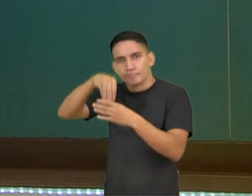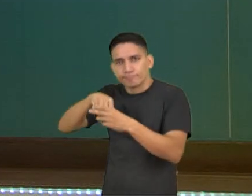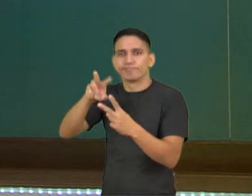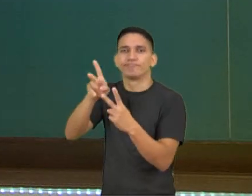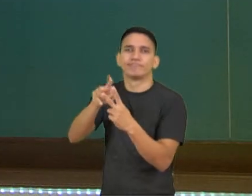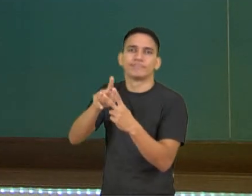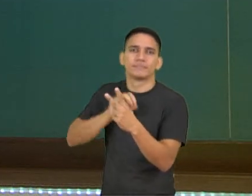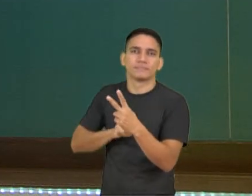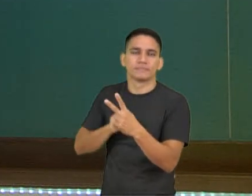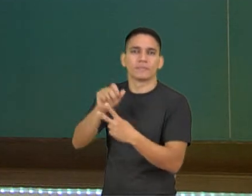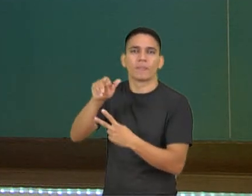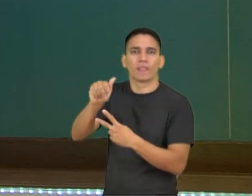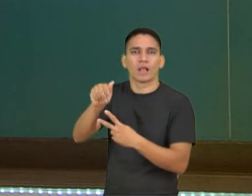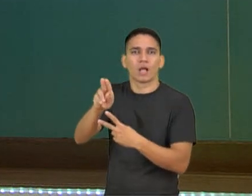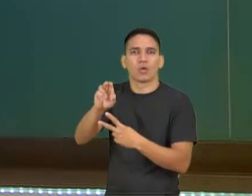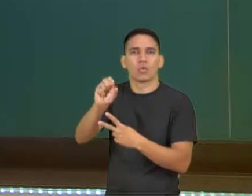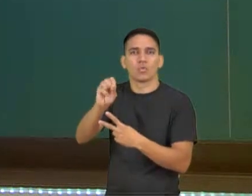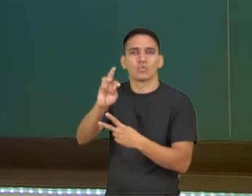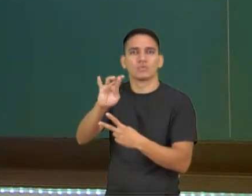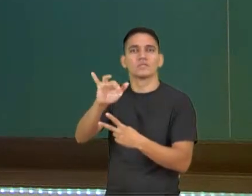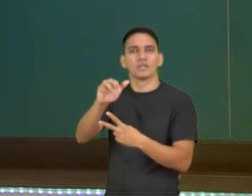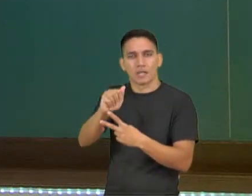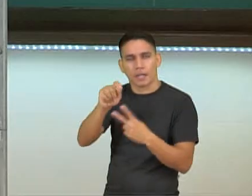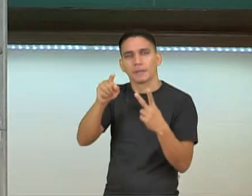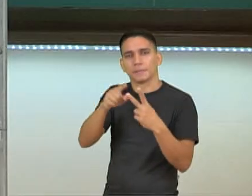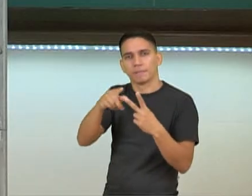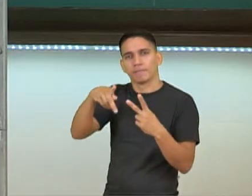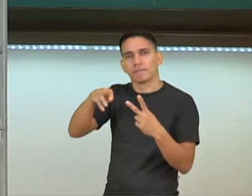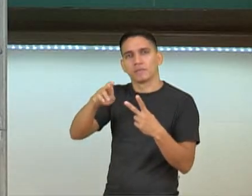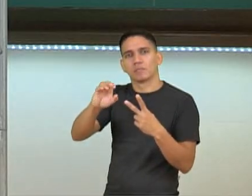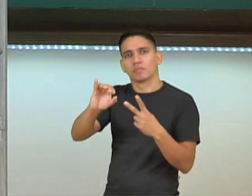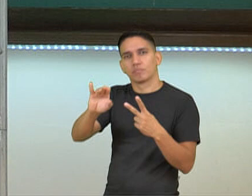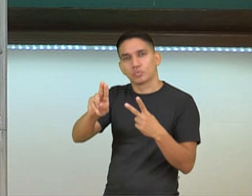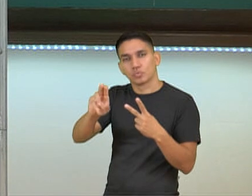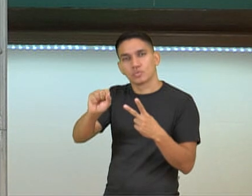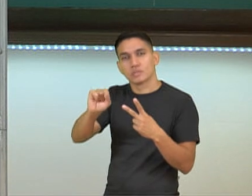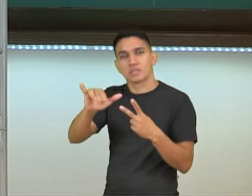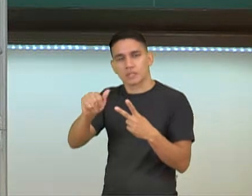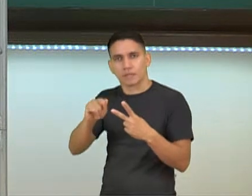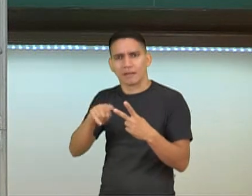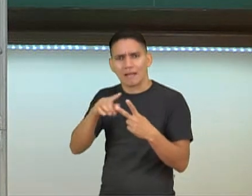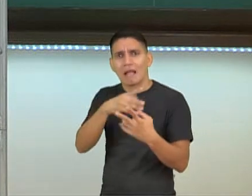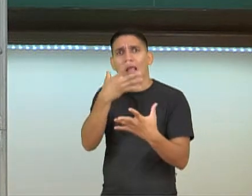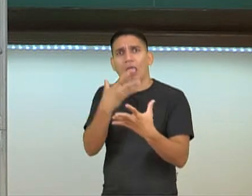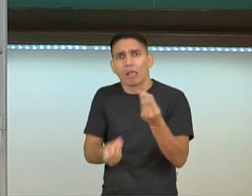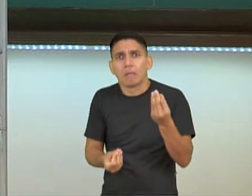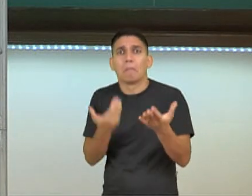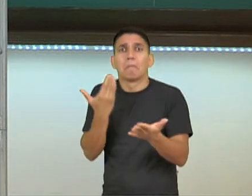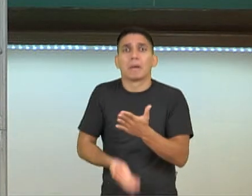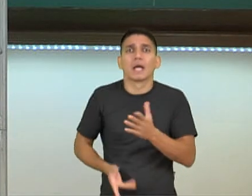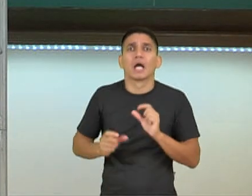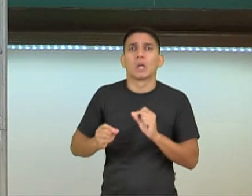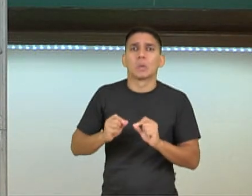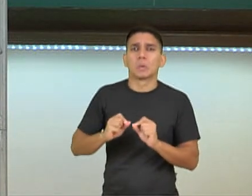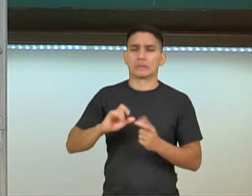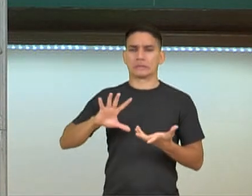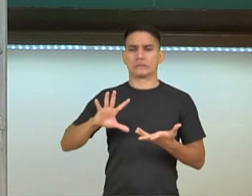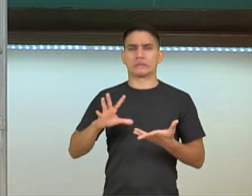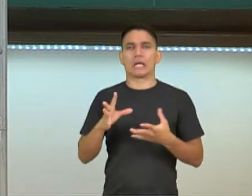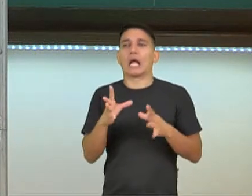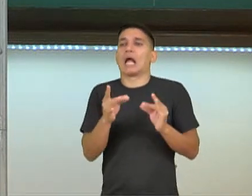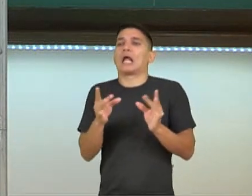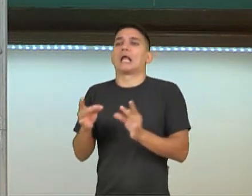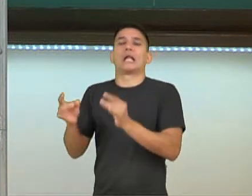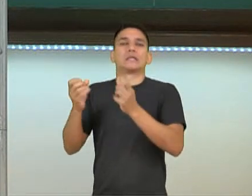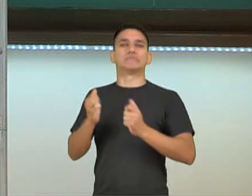lá na Prússia. Já imaginou eles também perdendo todos os seus poderes monárquicos, os seus privilégios, tendo